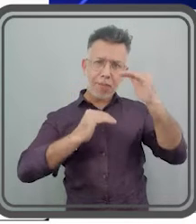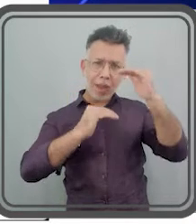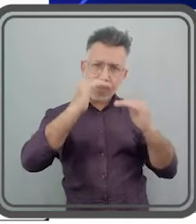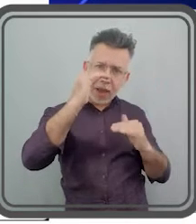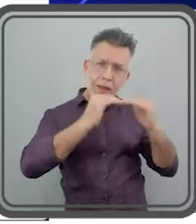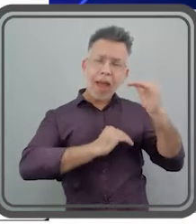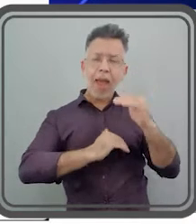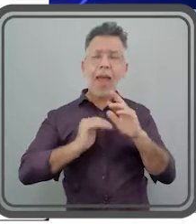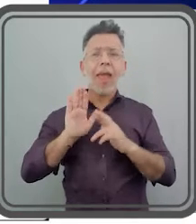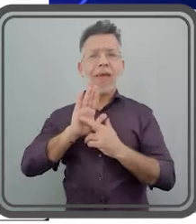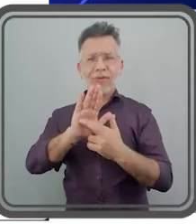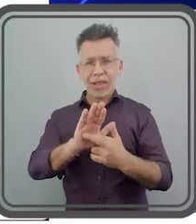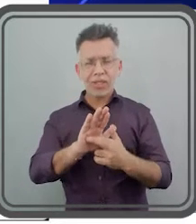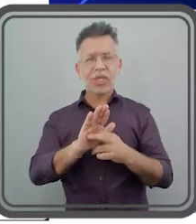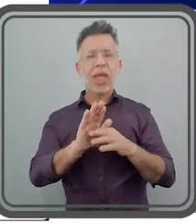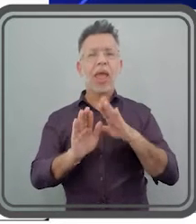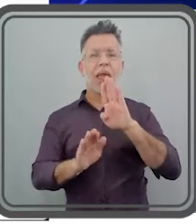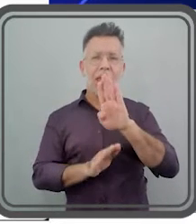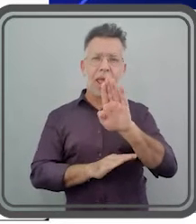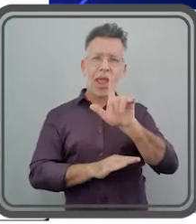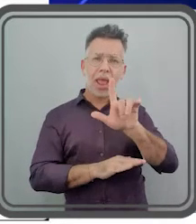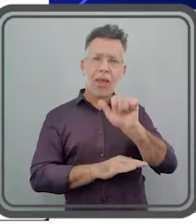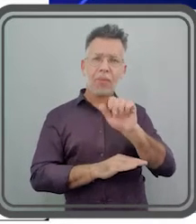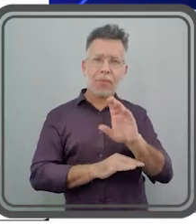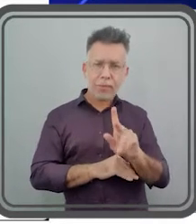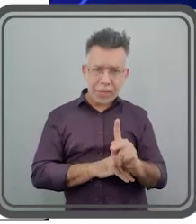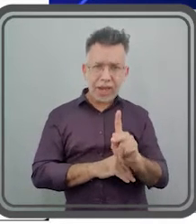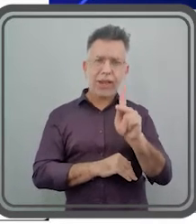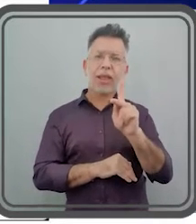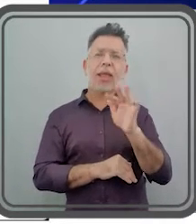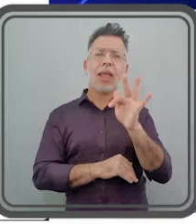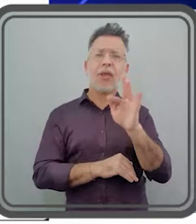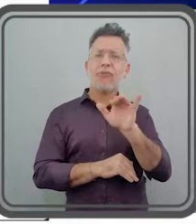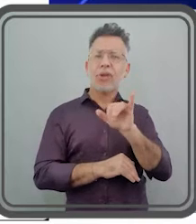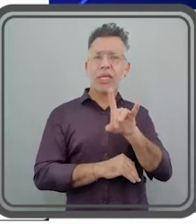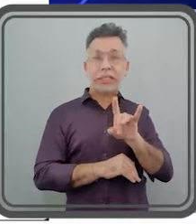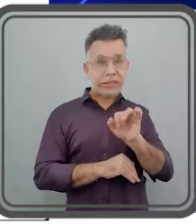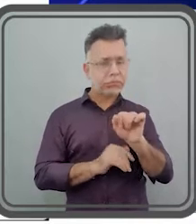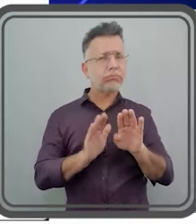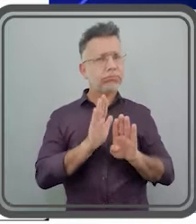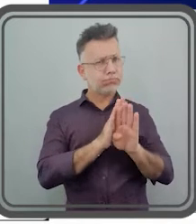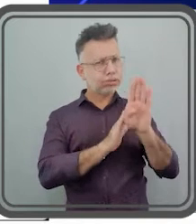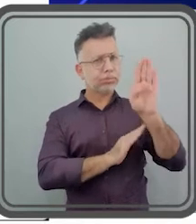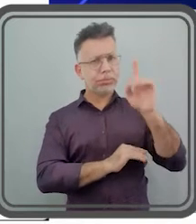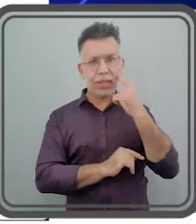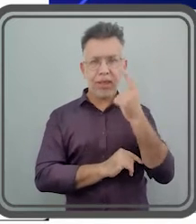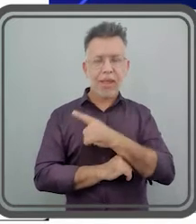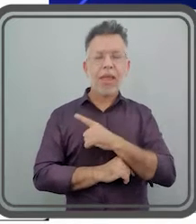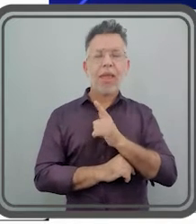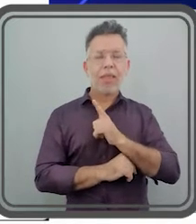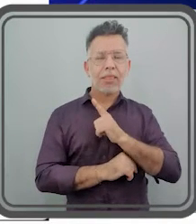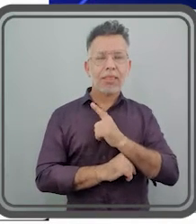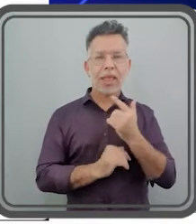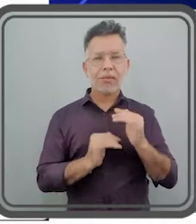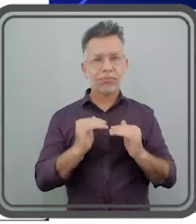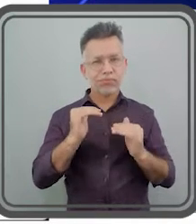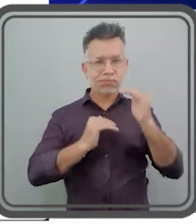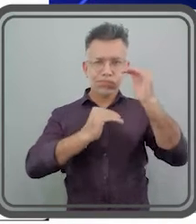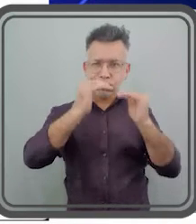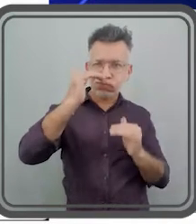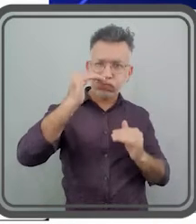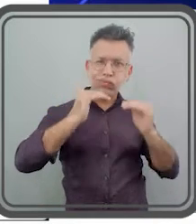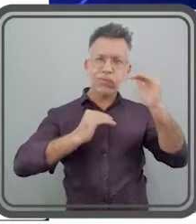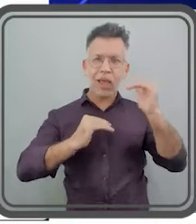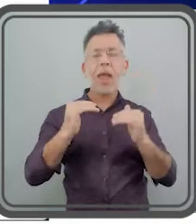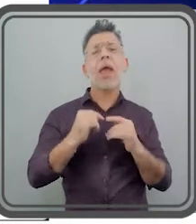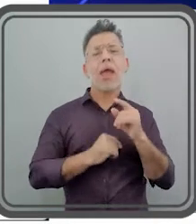referente a Black Friday no Black Friday final de ano novo sem ter mais buscar sem falta por isso ele faz a comparação de dia da específicos para